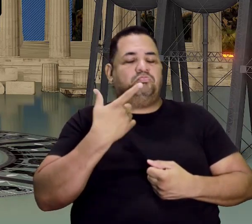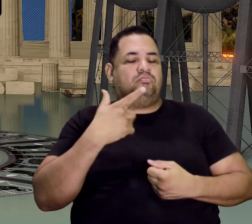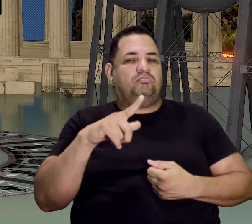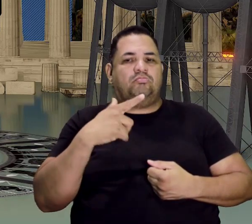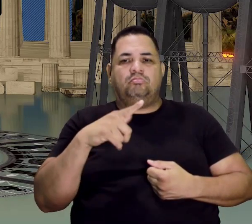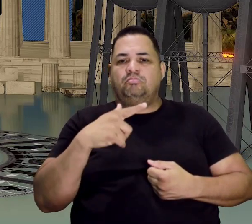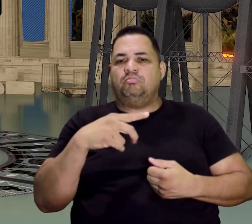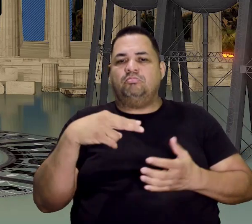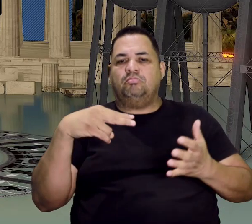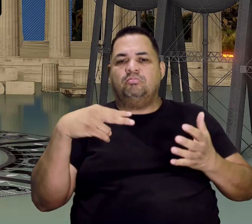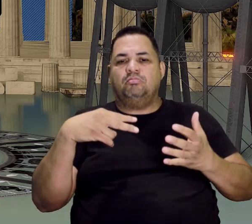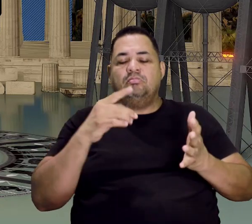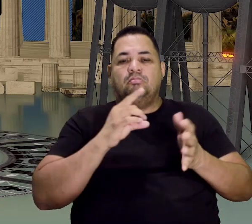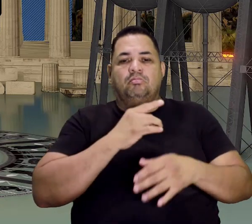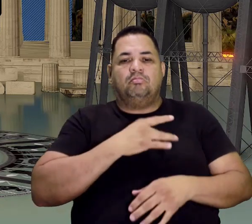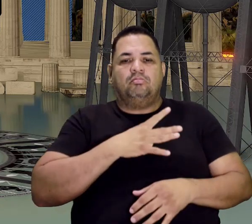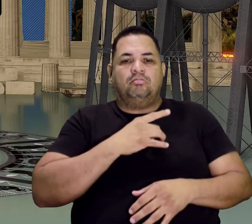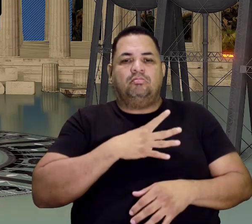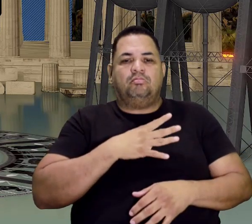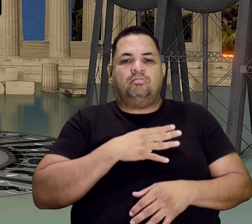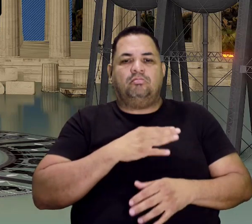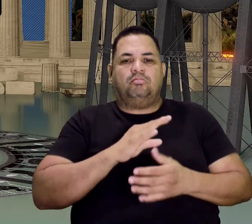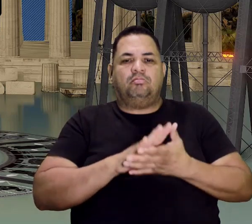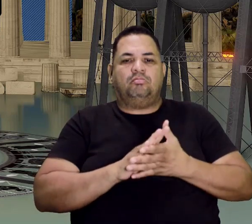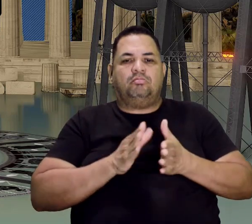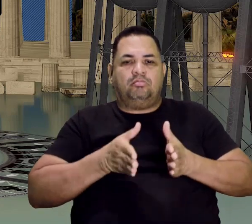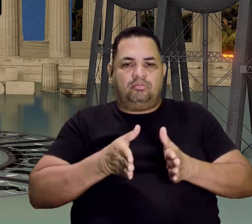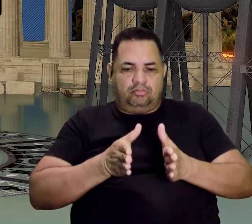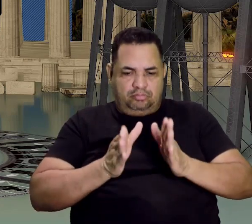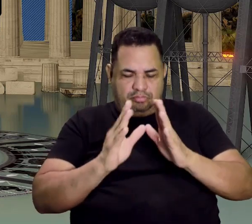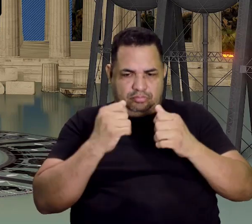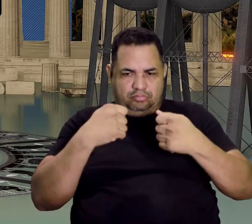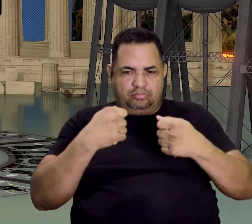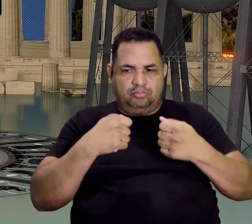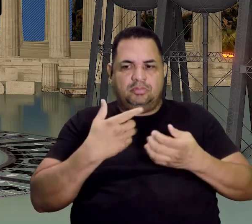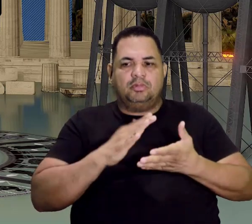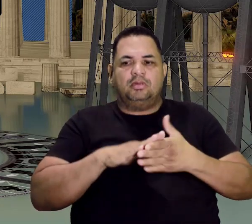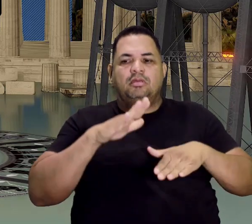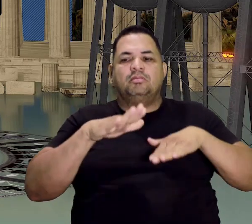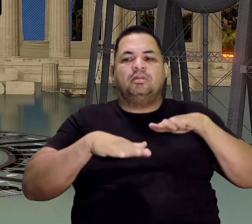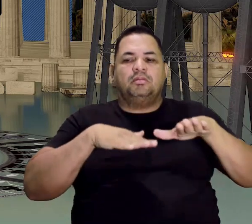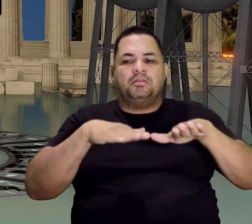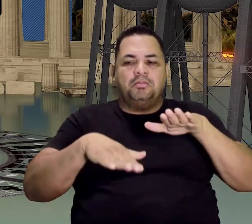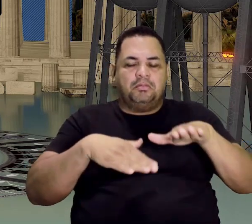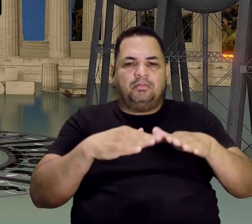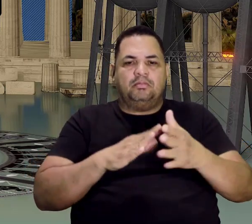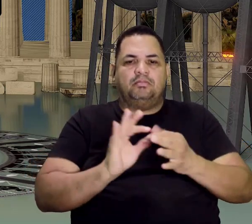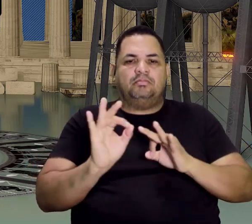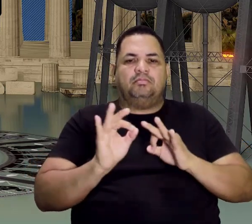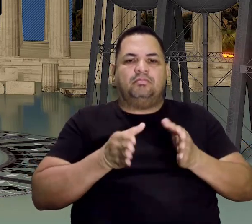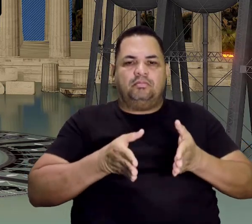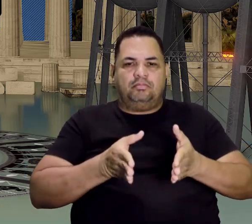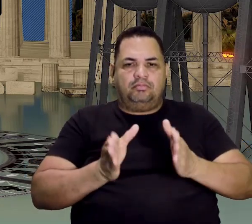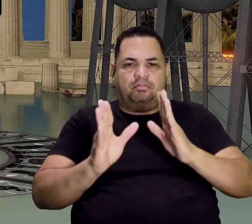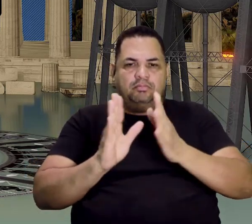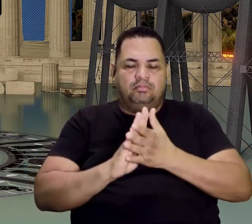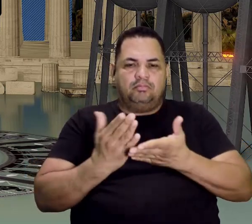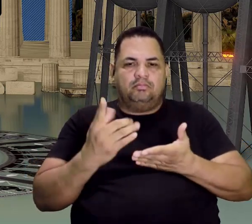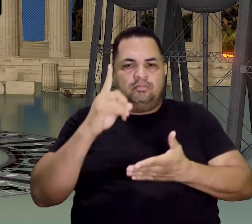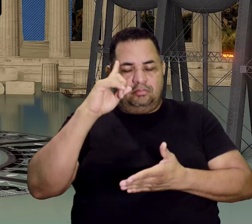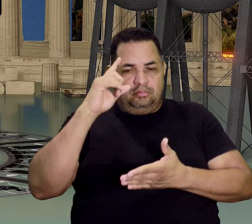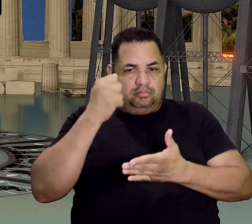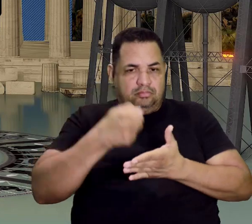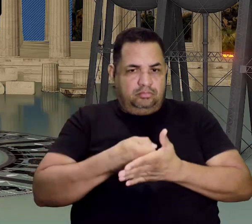tá? O caminho é feito só caminhando. Você tem que trilhar. As trilhas às vezes estão lá,